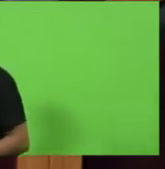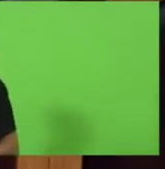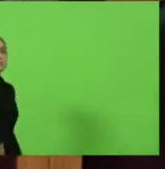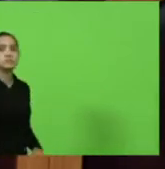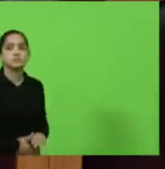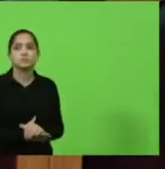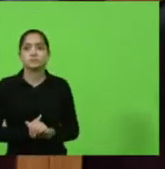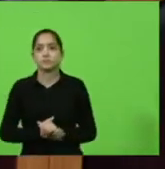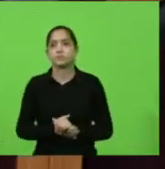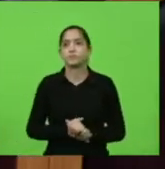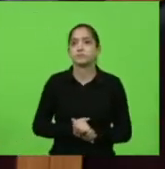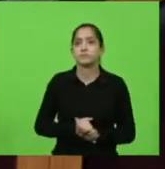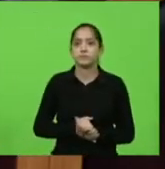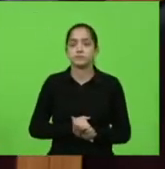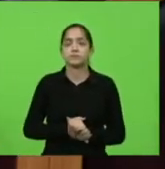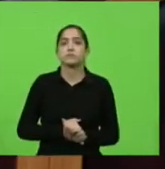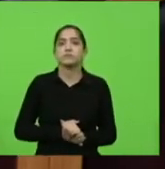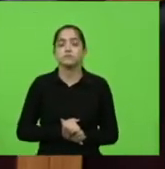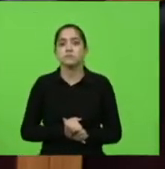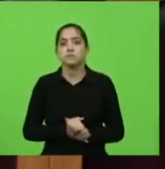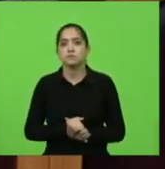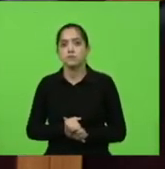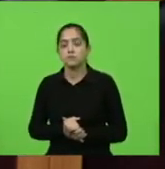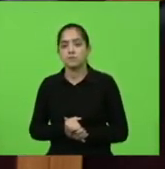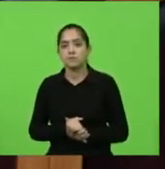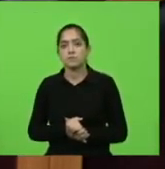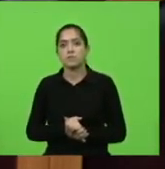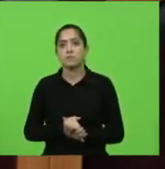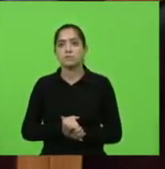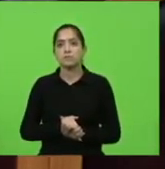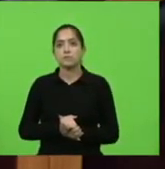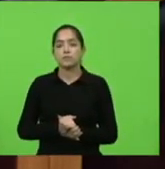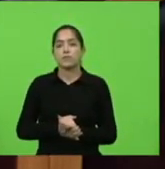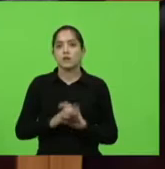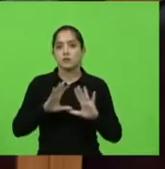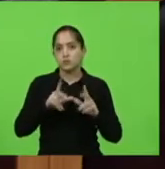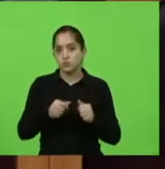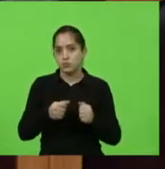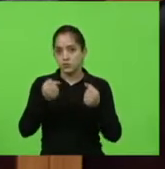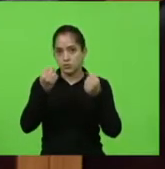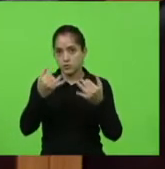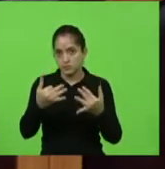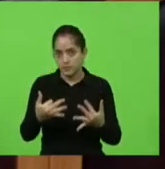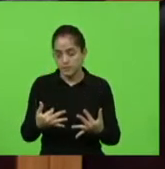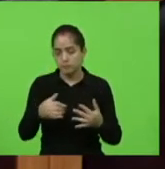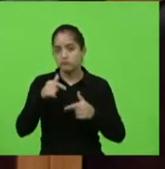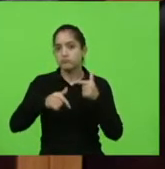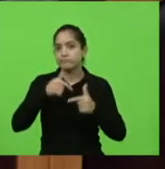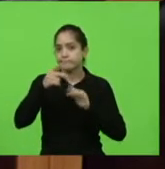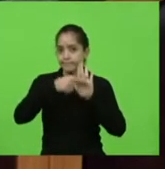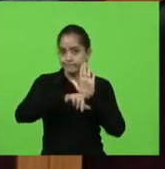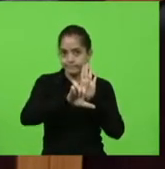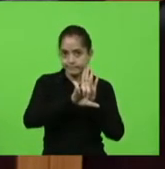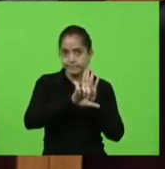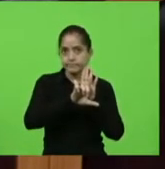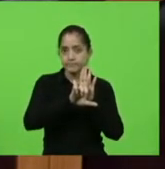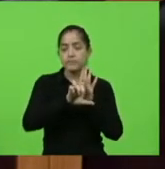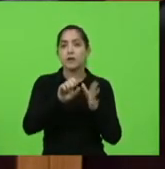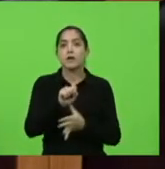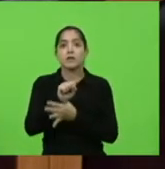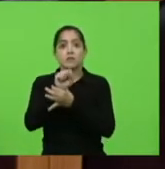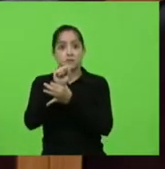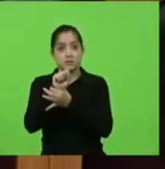mental do catarinense. Até tudo isso que eu já falei, estamos trabalhando em um projeto de lei para reforçar a segurança